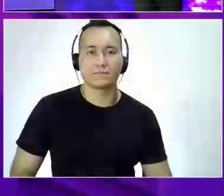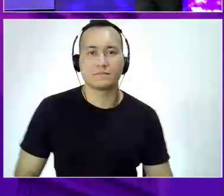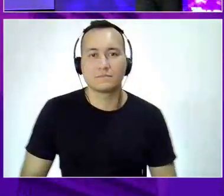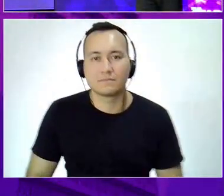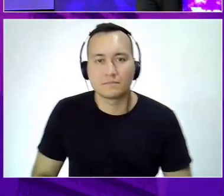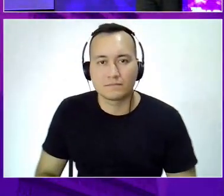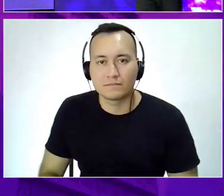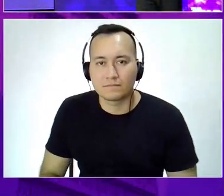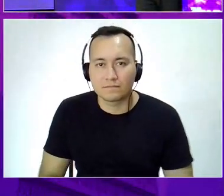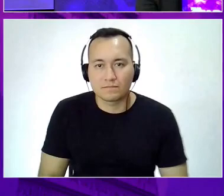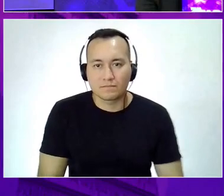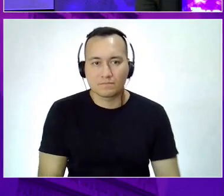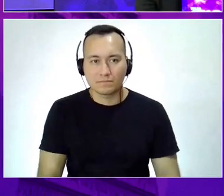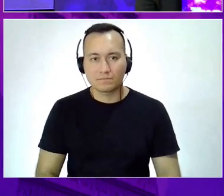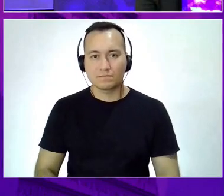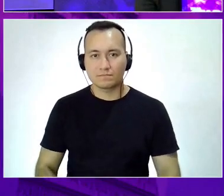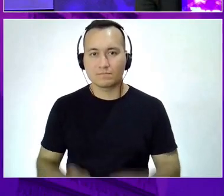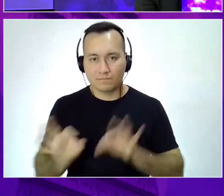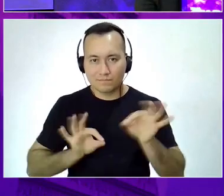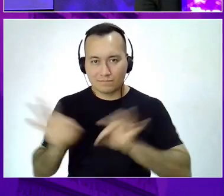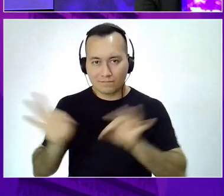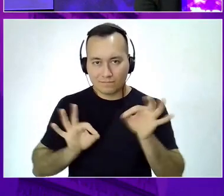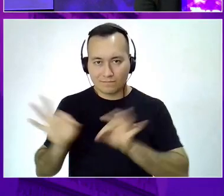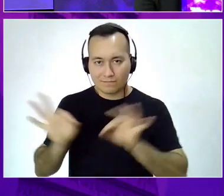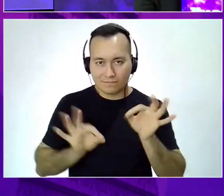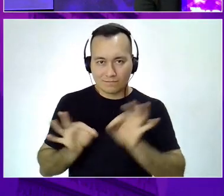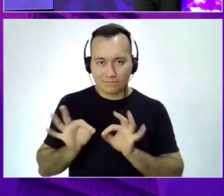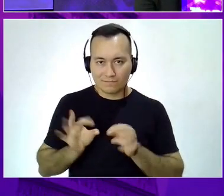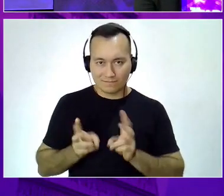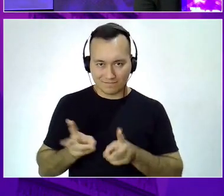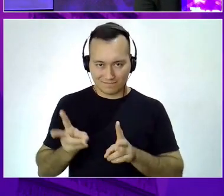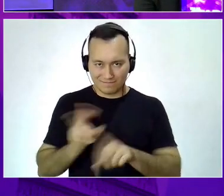Deu uma travada aqui. Alguém helpzão?